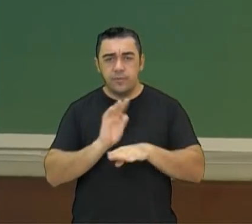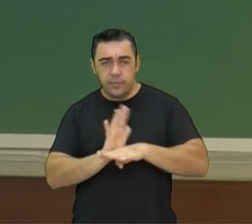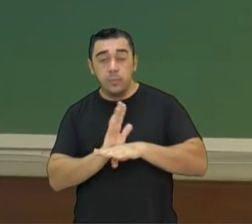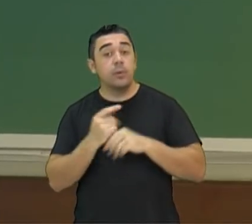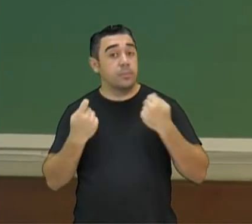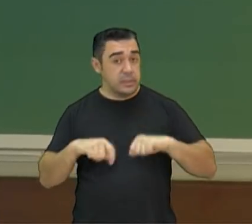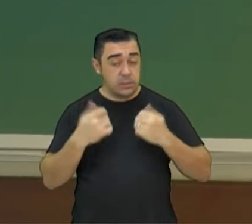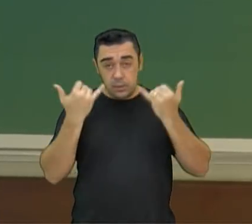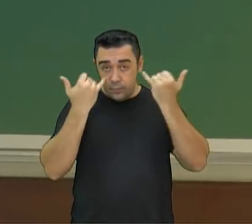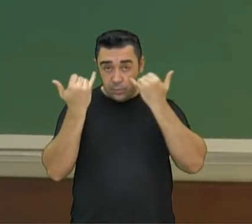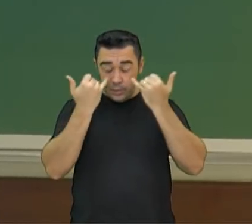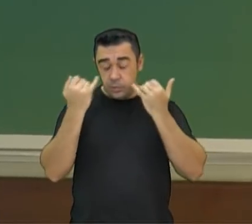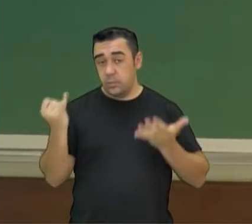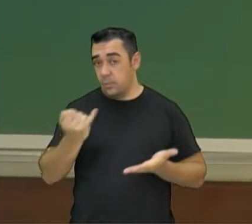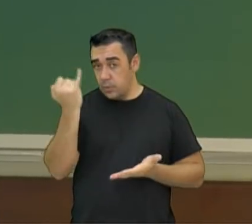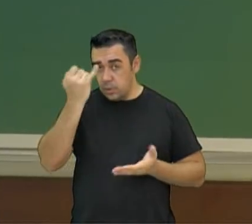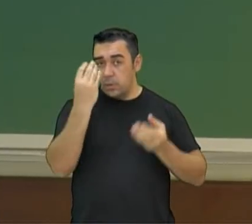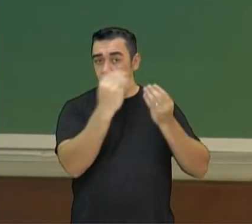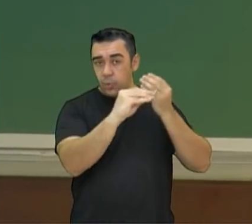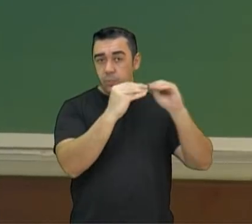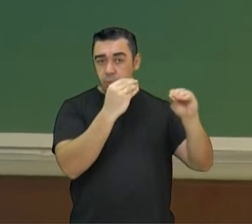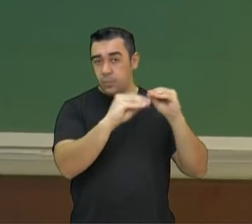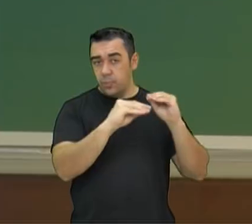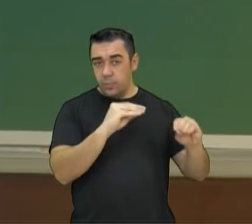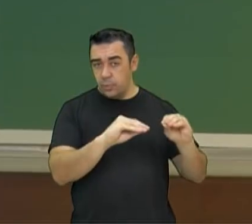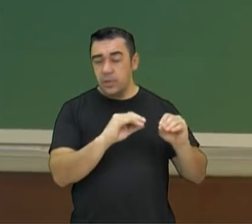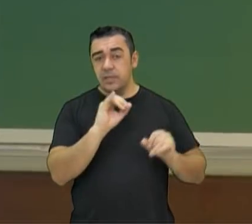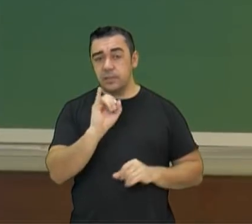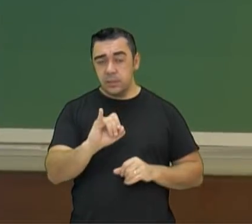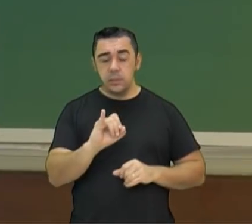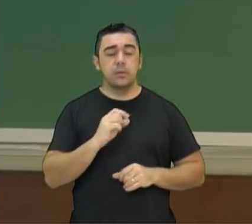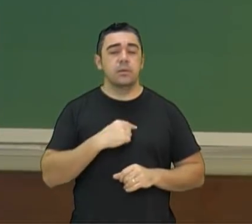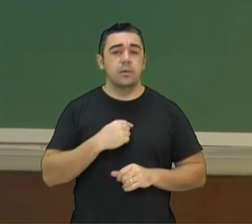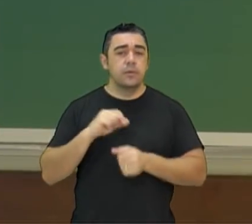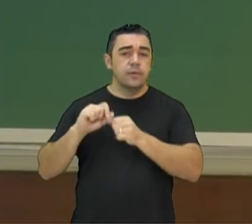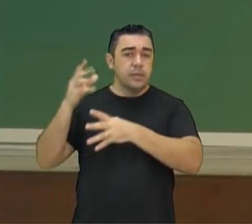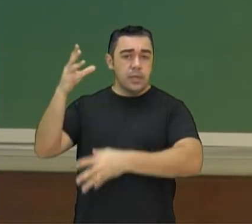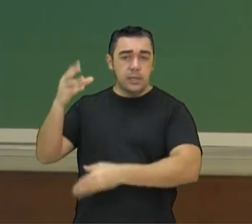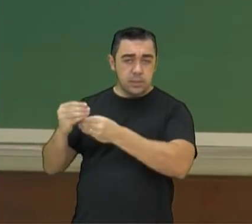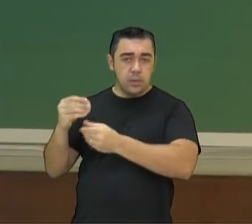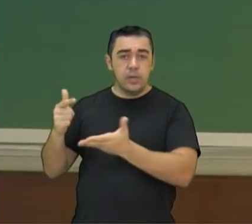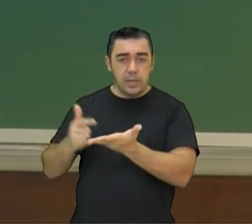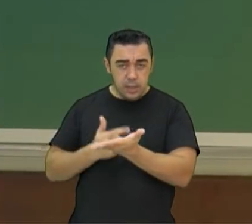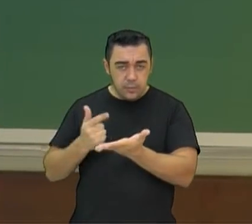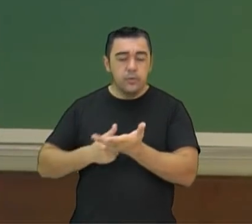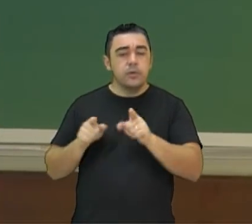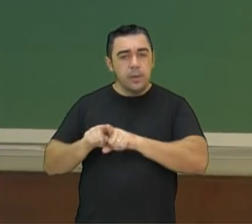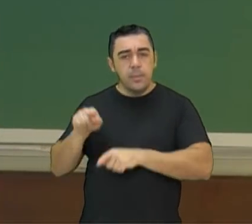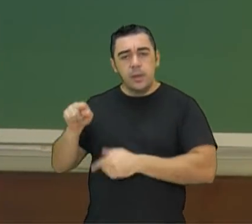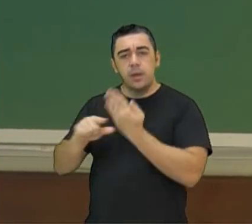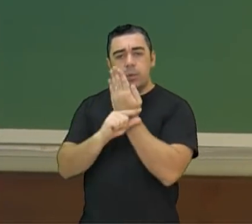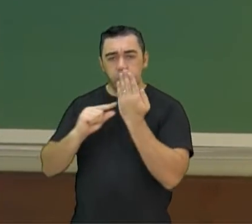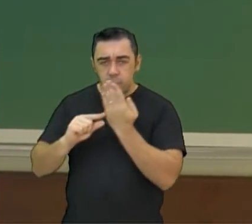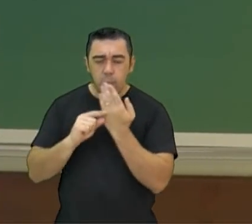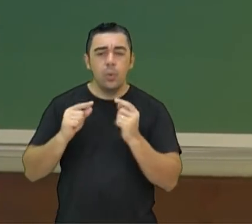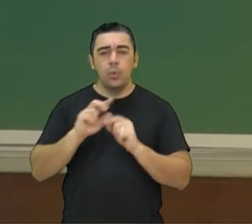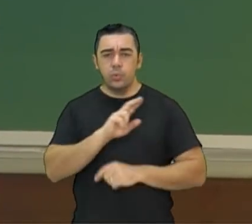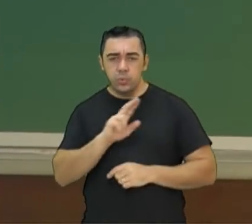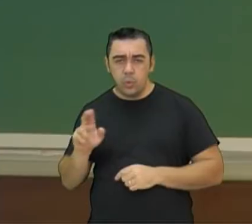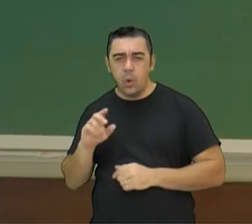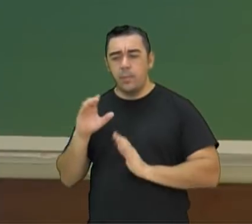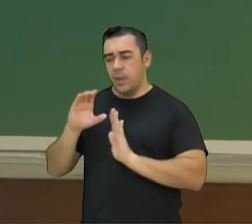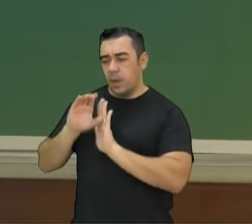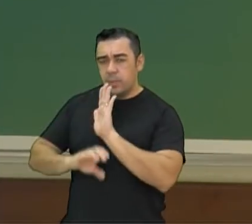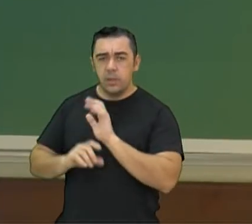algumas informações a respeito disso. Se eu vou fazer a resenha de um livro, tenho que constar também o nome do autor, do capítulo do